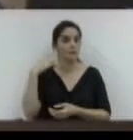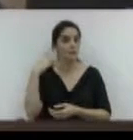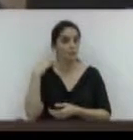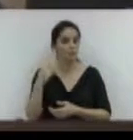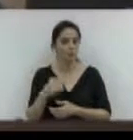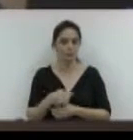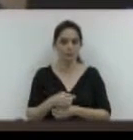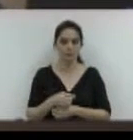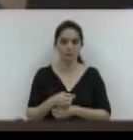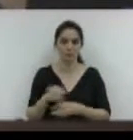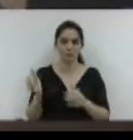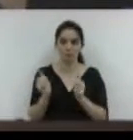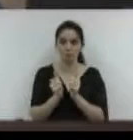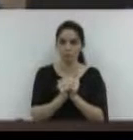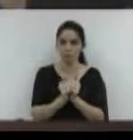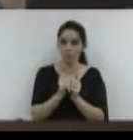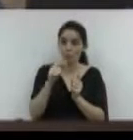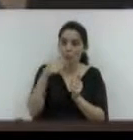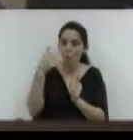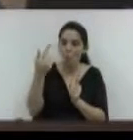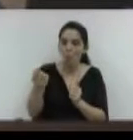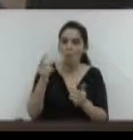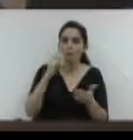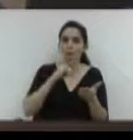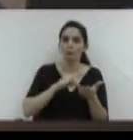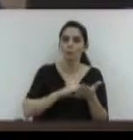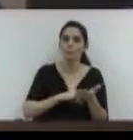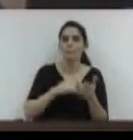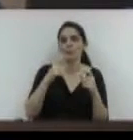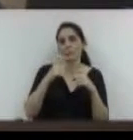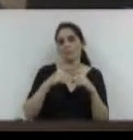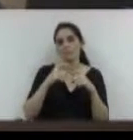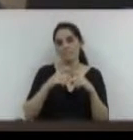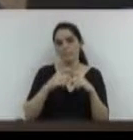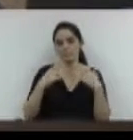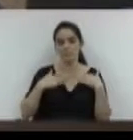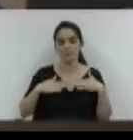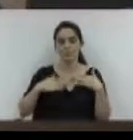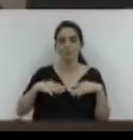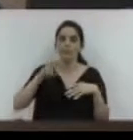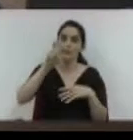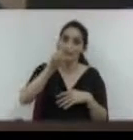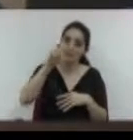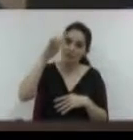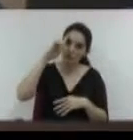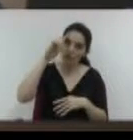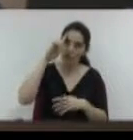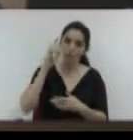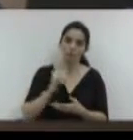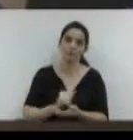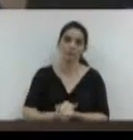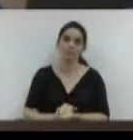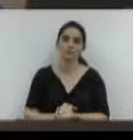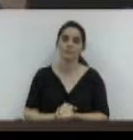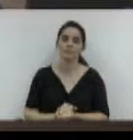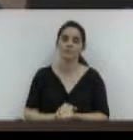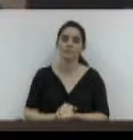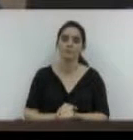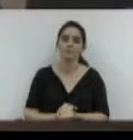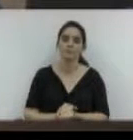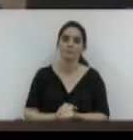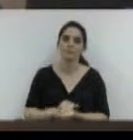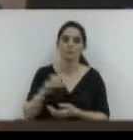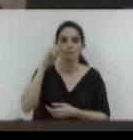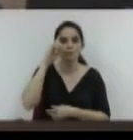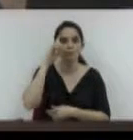juntado novo atestado médico com recomendação de repouso por 5 dias, a contar de 25 de agosto